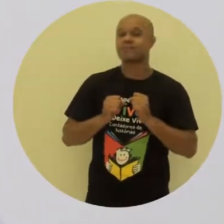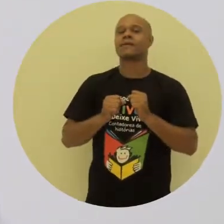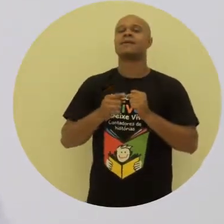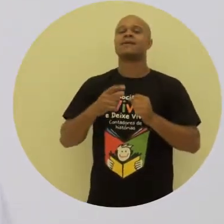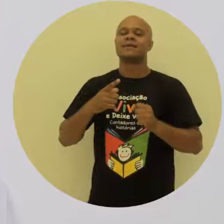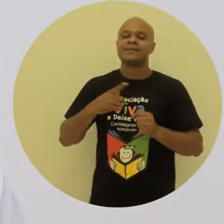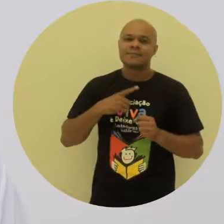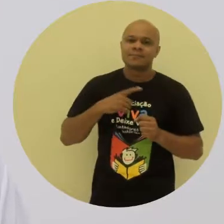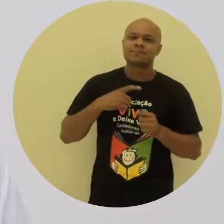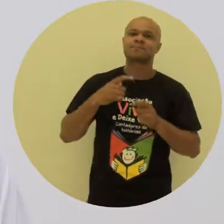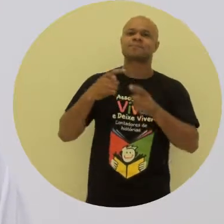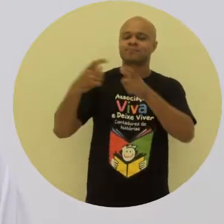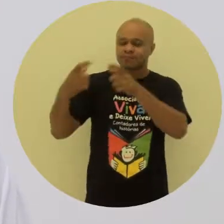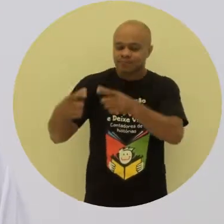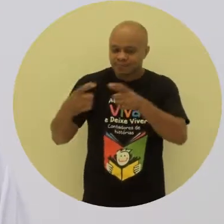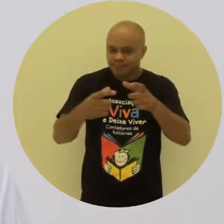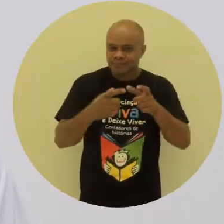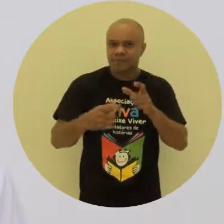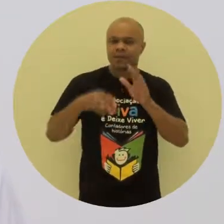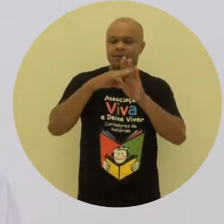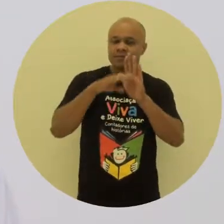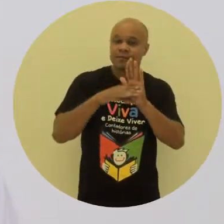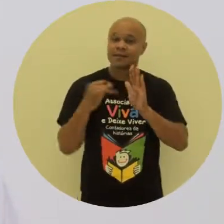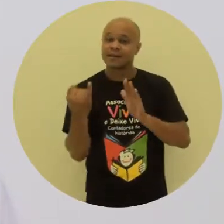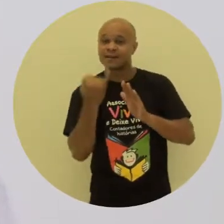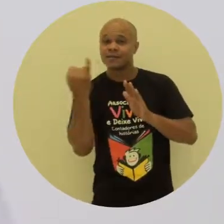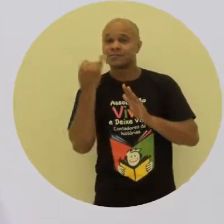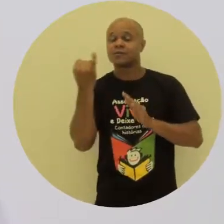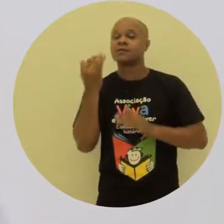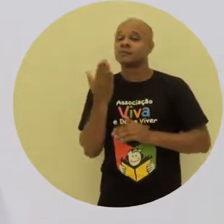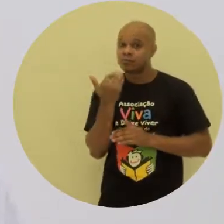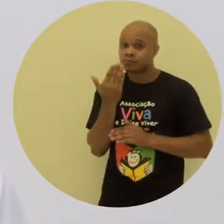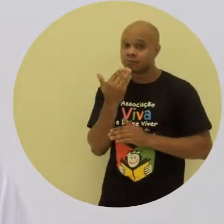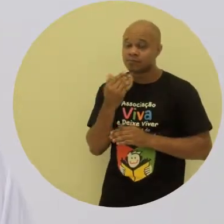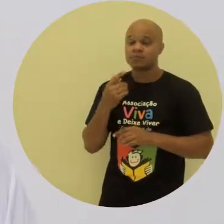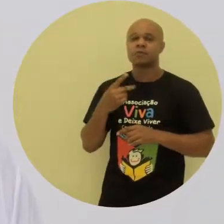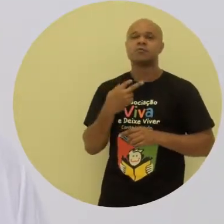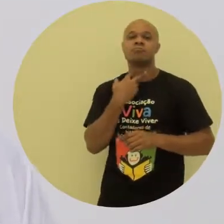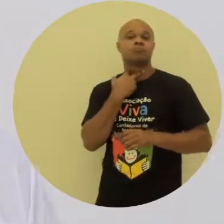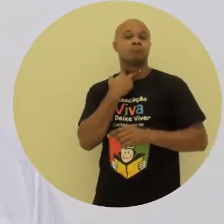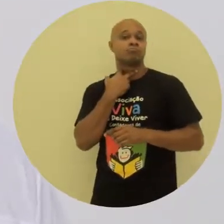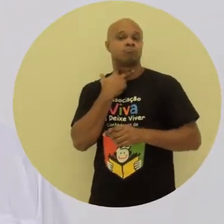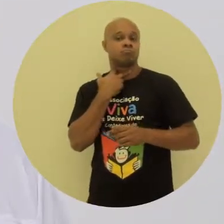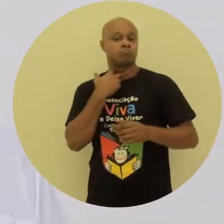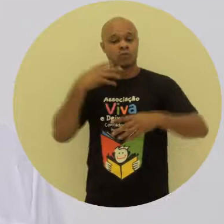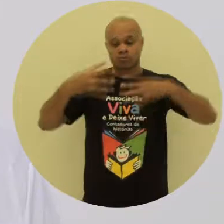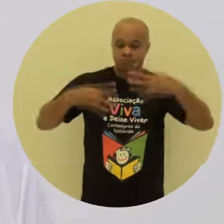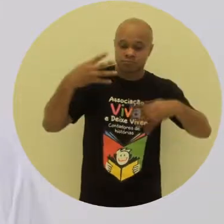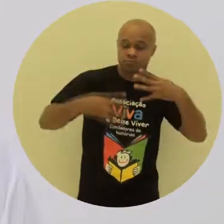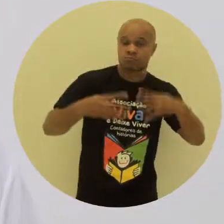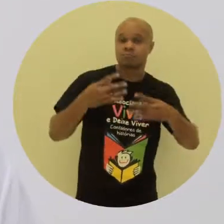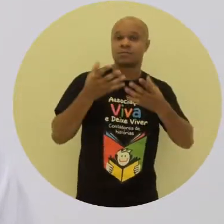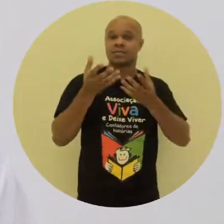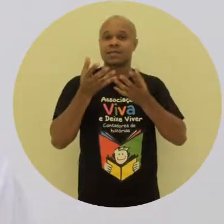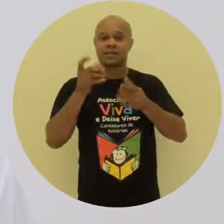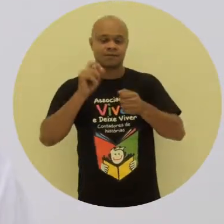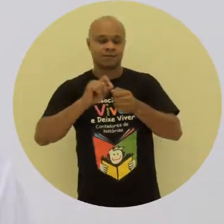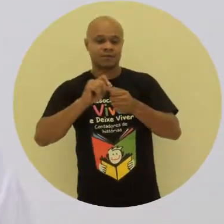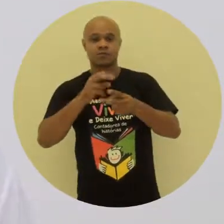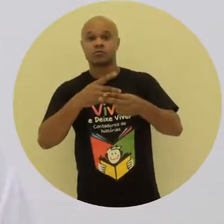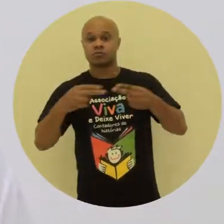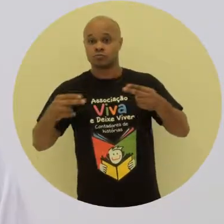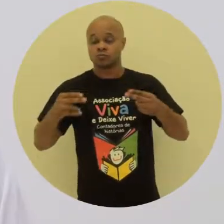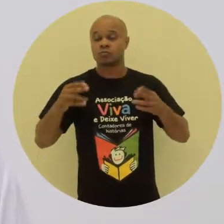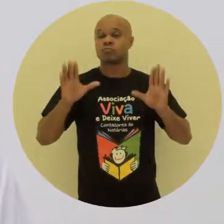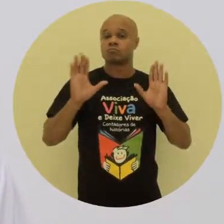a importância da nutrição. Não podemos jamais interferir o processo dessa criança